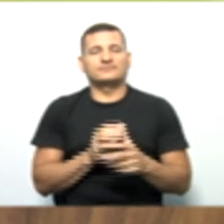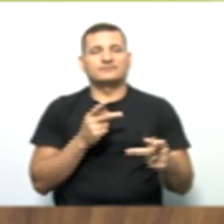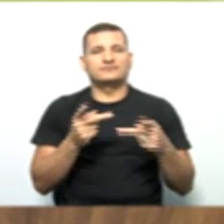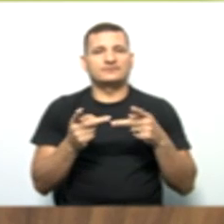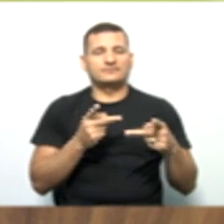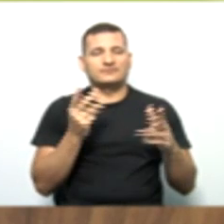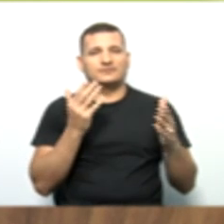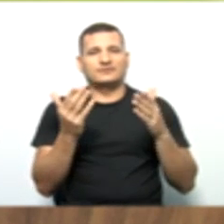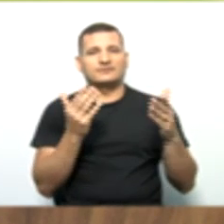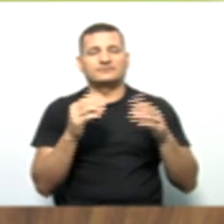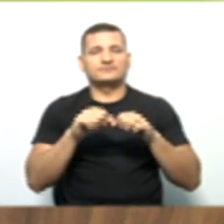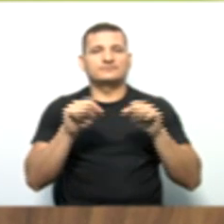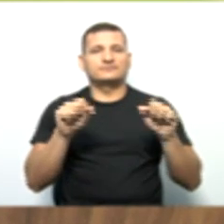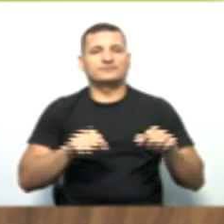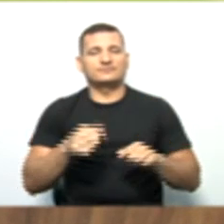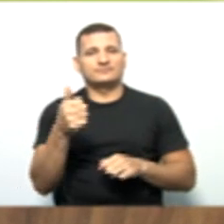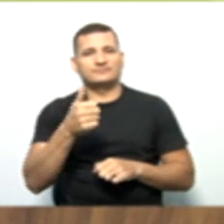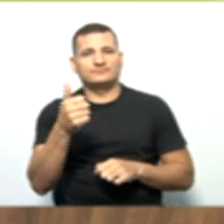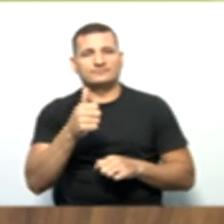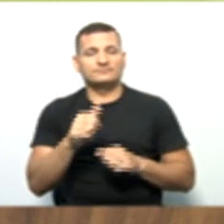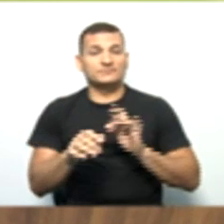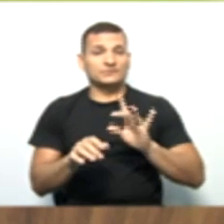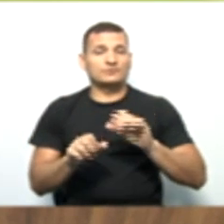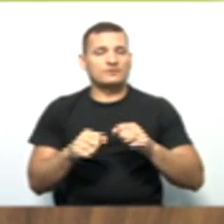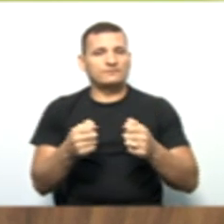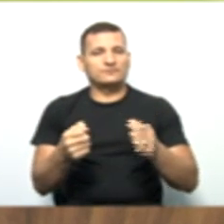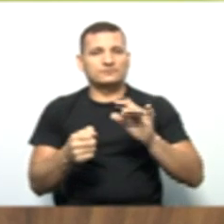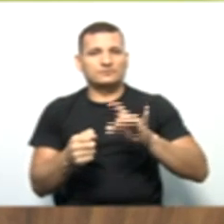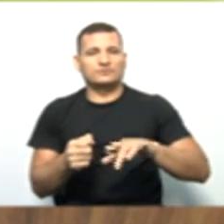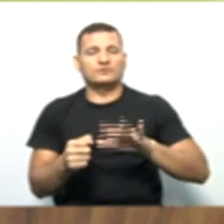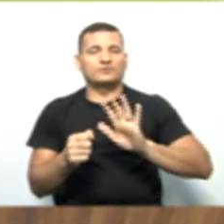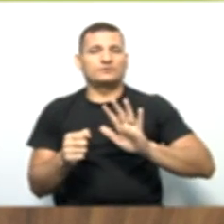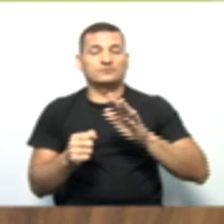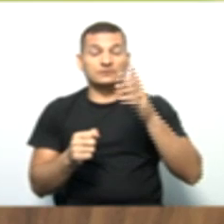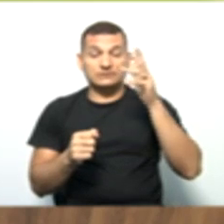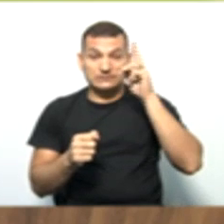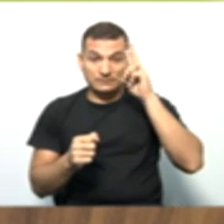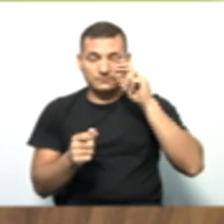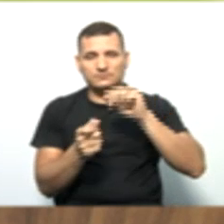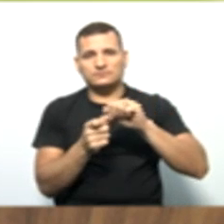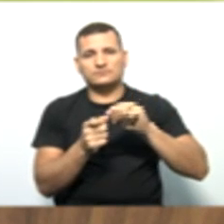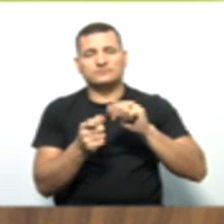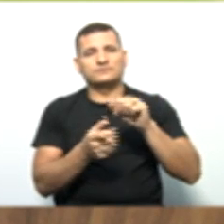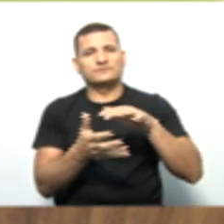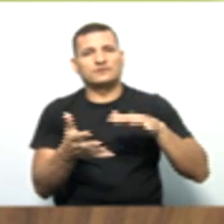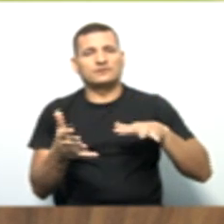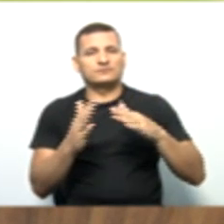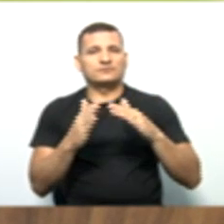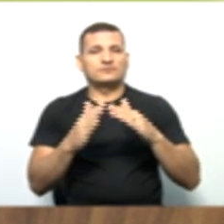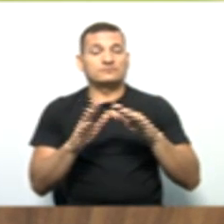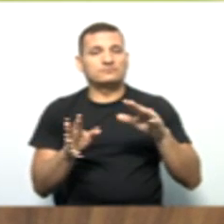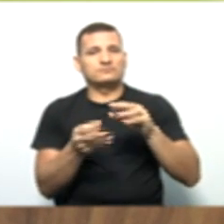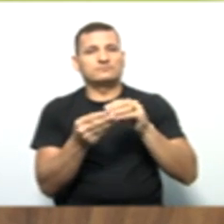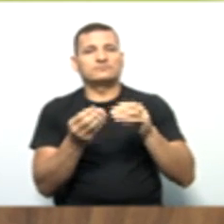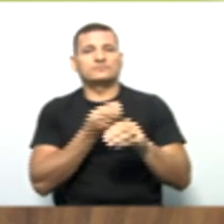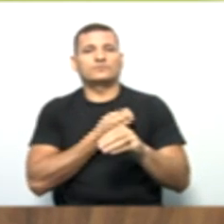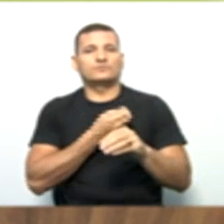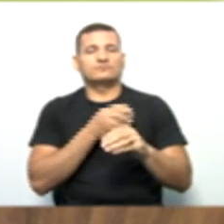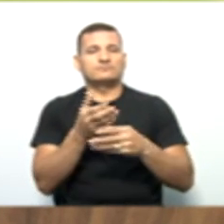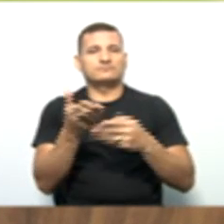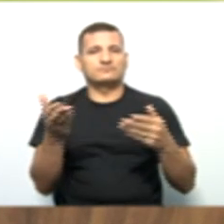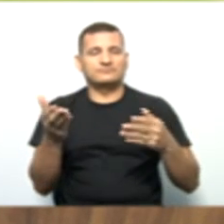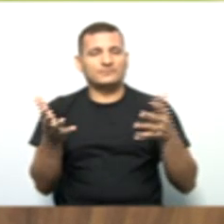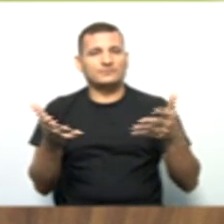1. Né? Então, é só reforçando, façam as atividades de percurso para poder complementar a nota de vocês. Vamos lá, professor, falar